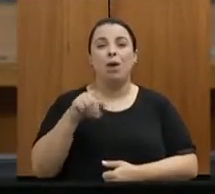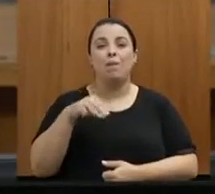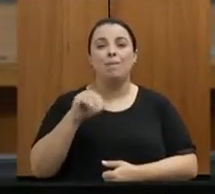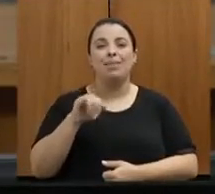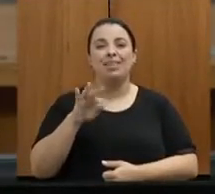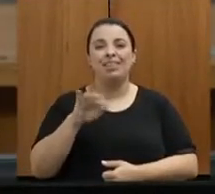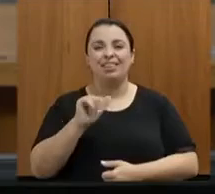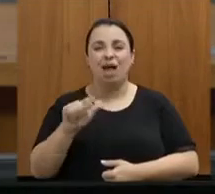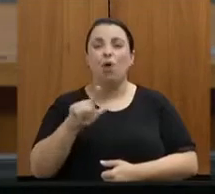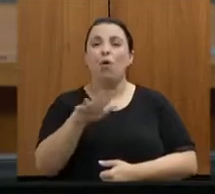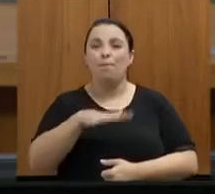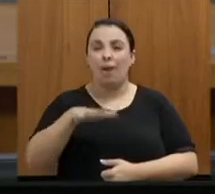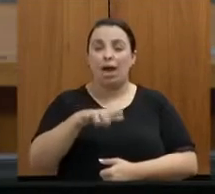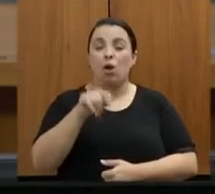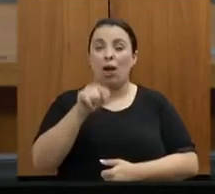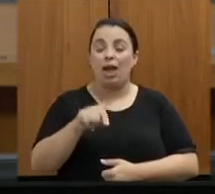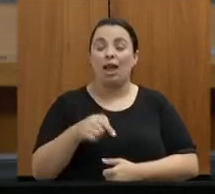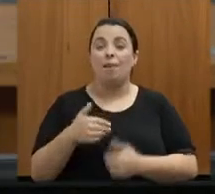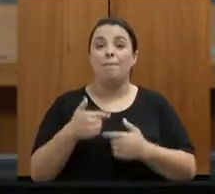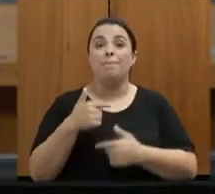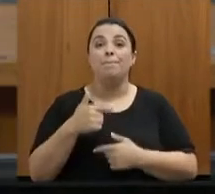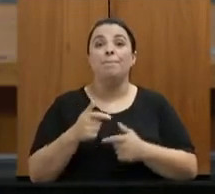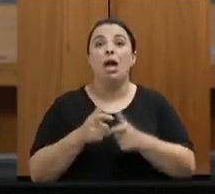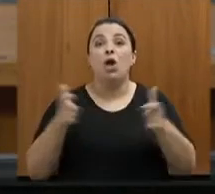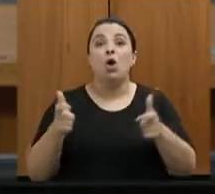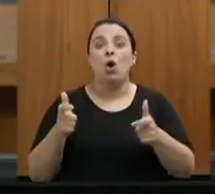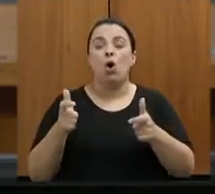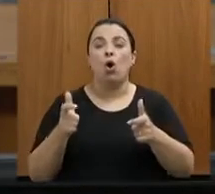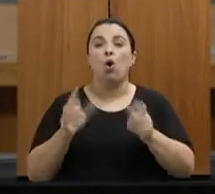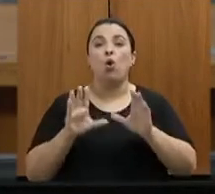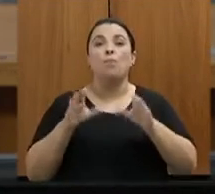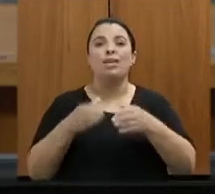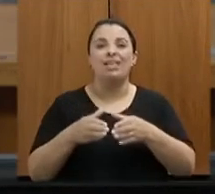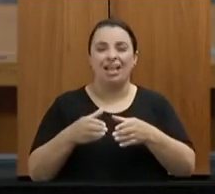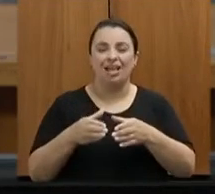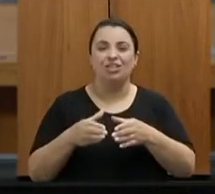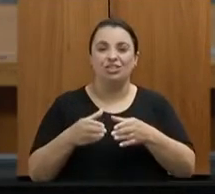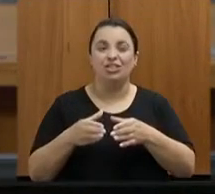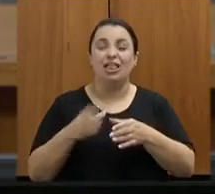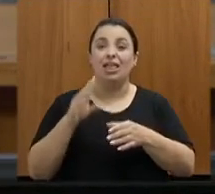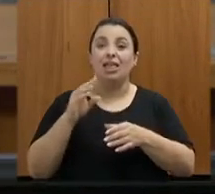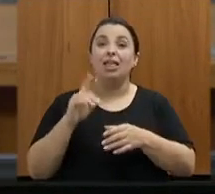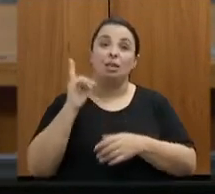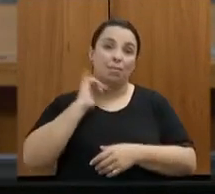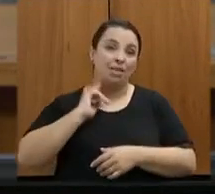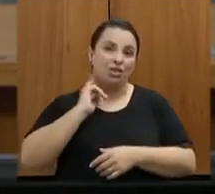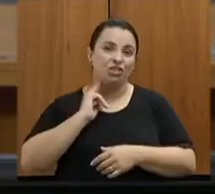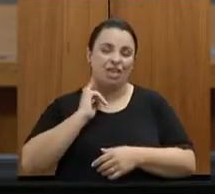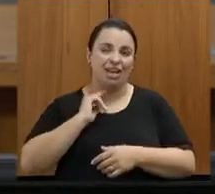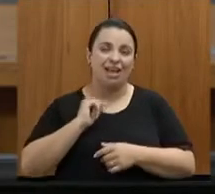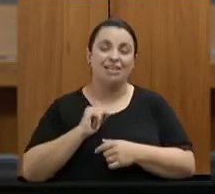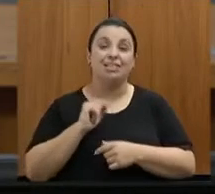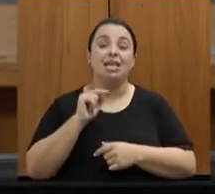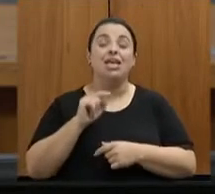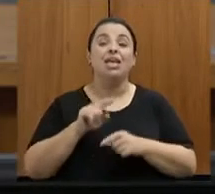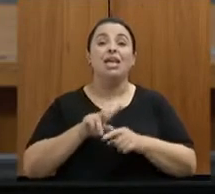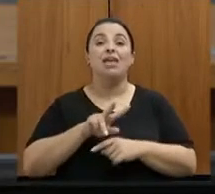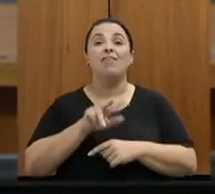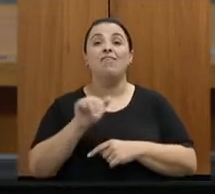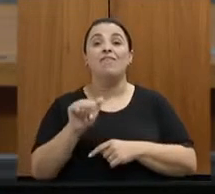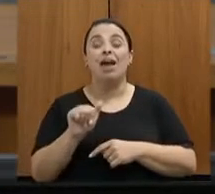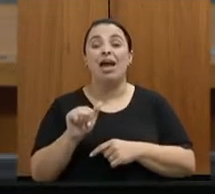comunidades que tem no Estado de Minas Gerais, em que a gente vai iniciar junto com a Prefeitura, é a regularização